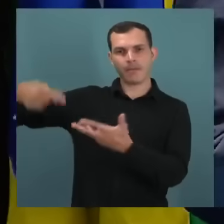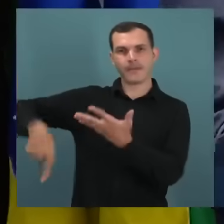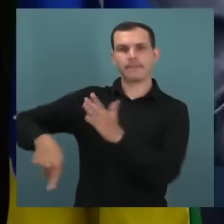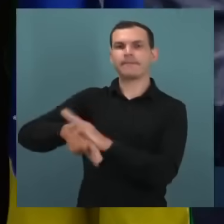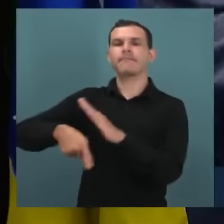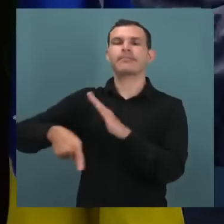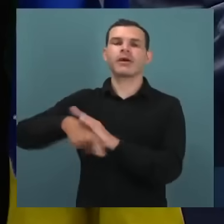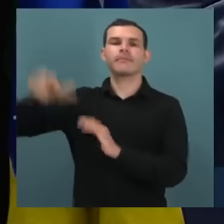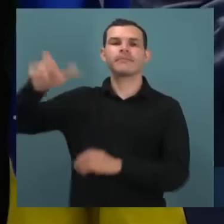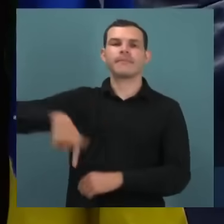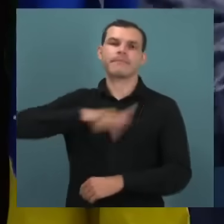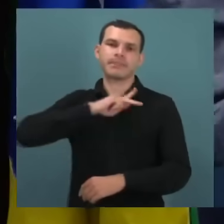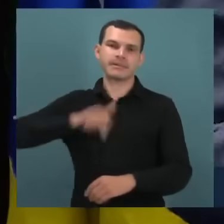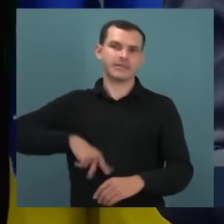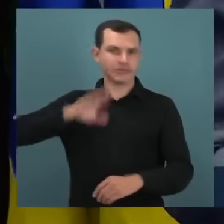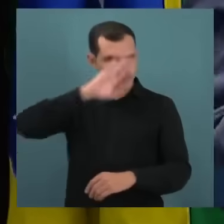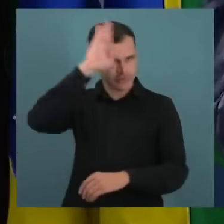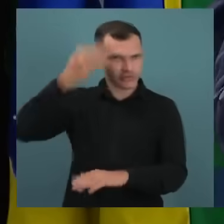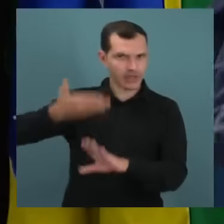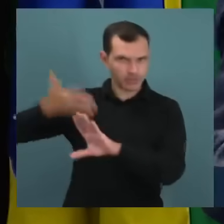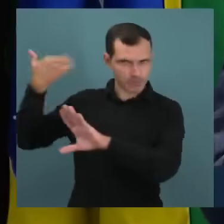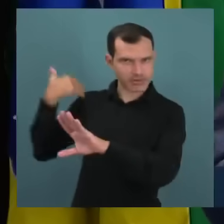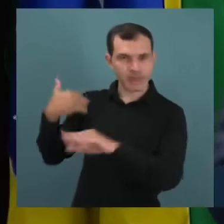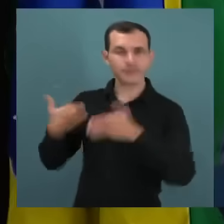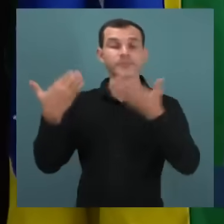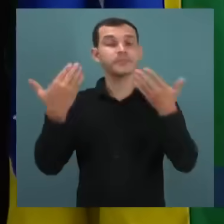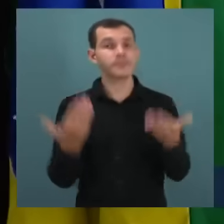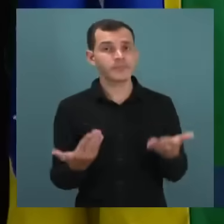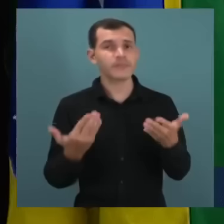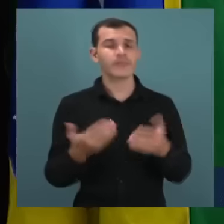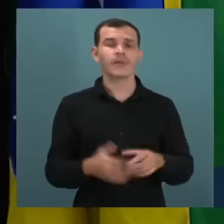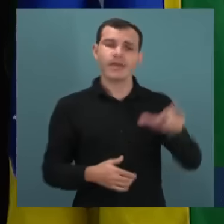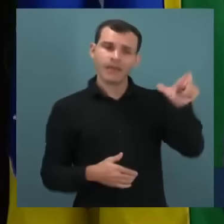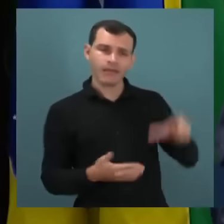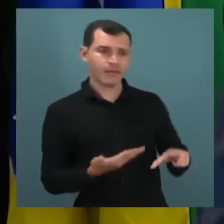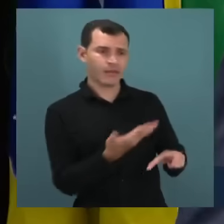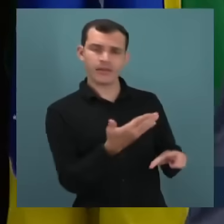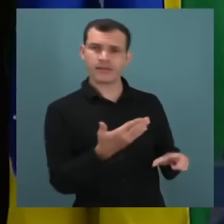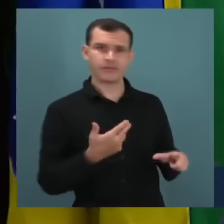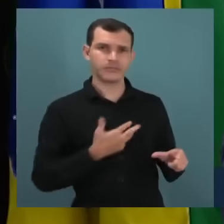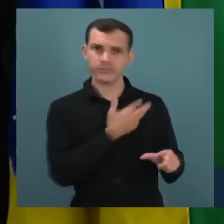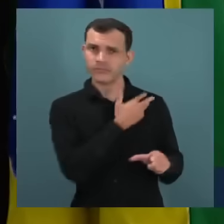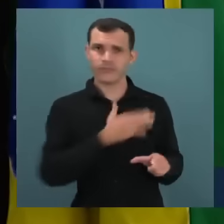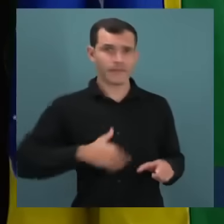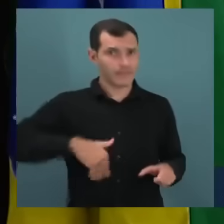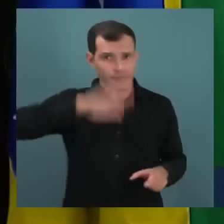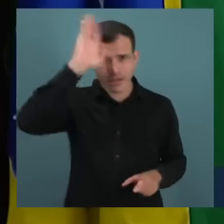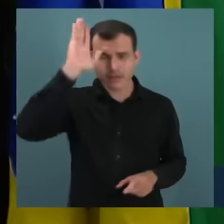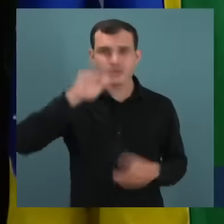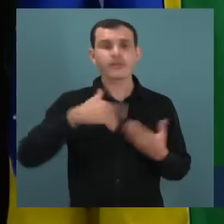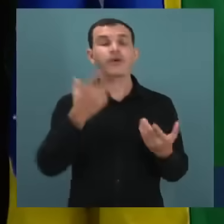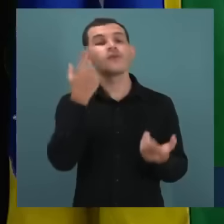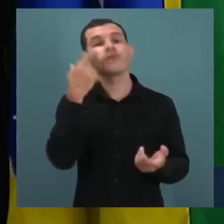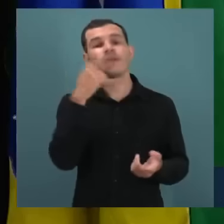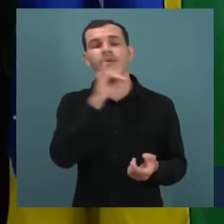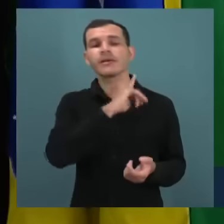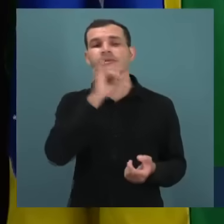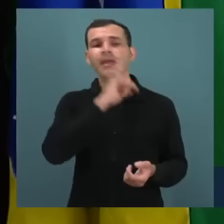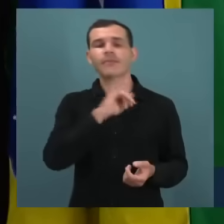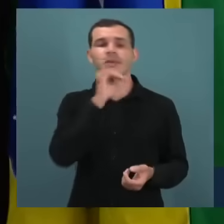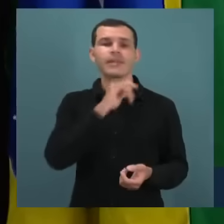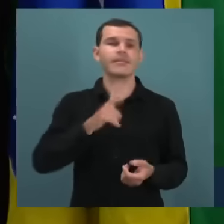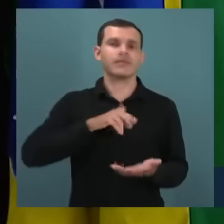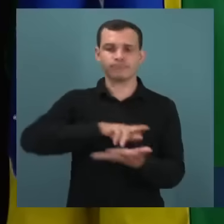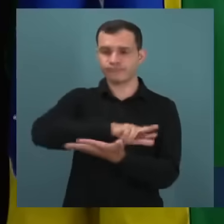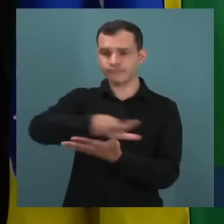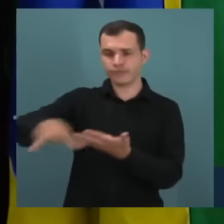Bolsonaro. Ninguém deu mais dinheiro para rico do que Lula. Vejam, por exemplo, a questão dos subsídios, que nós